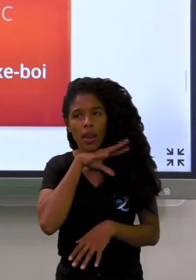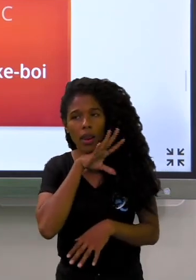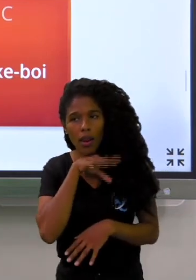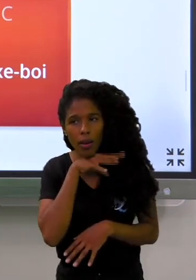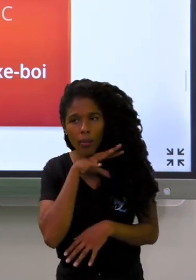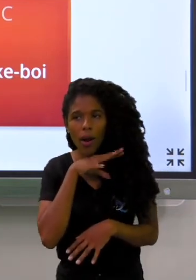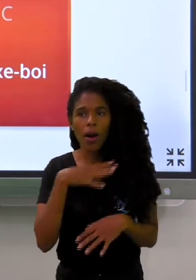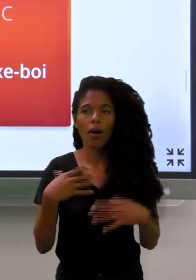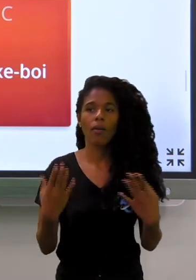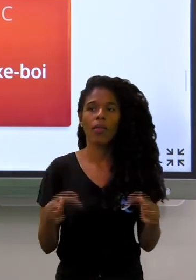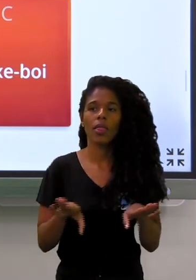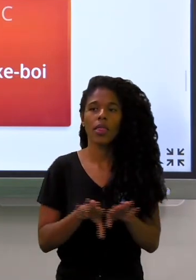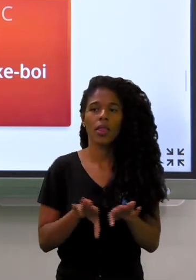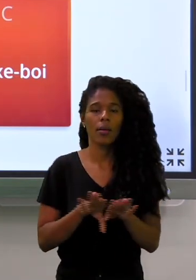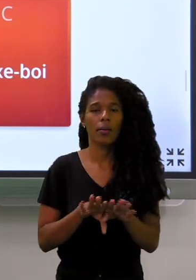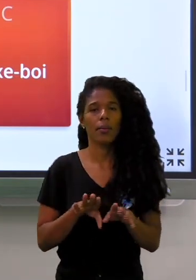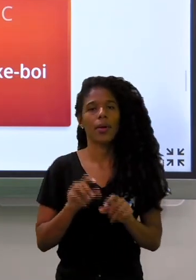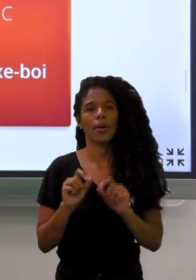opção correta, então?